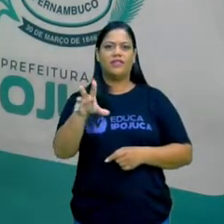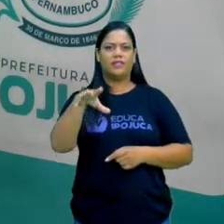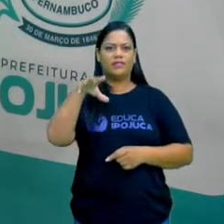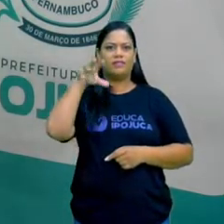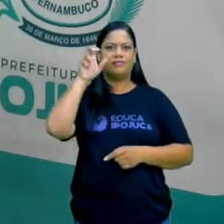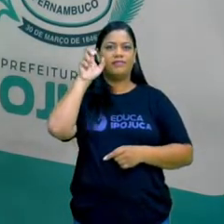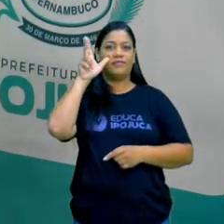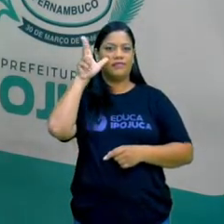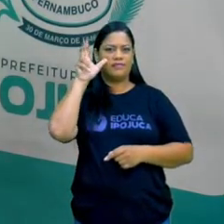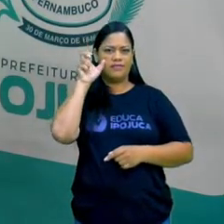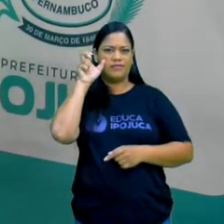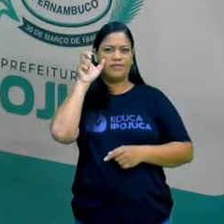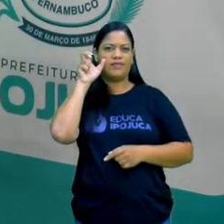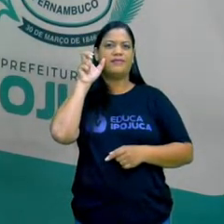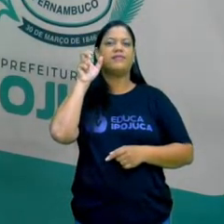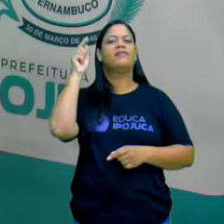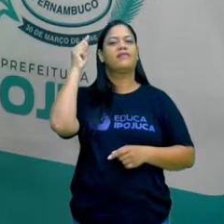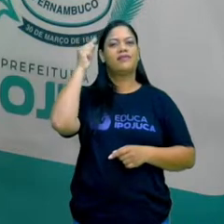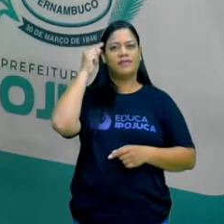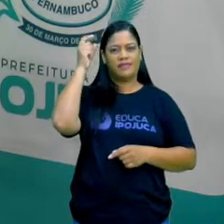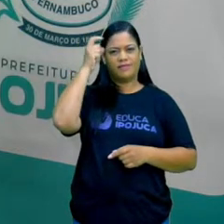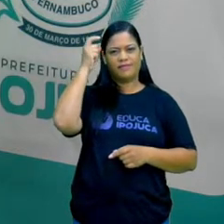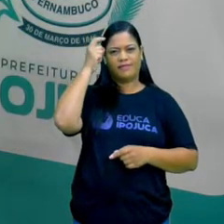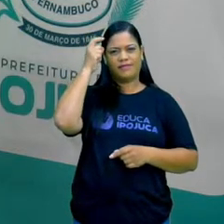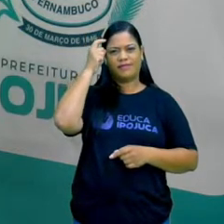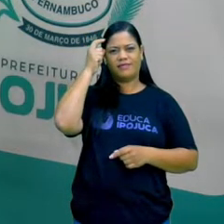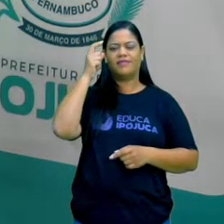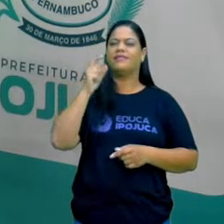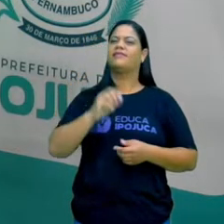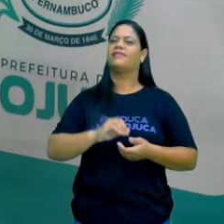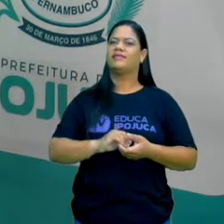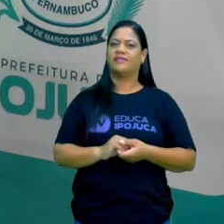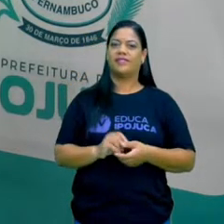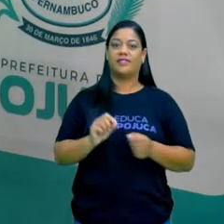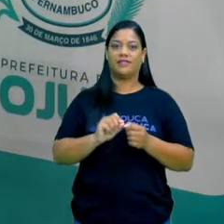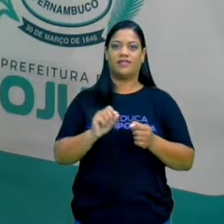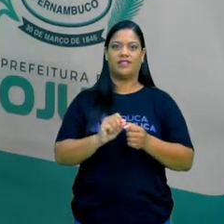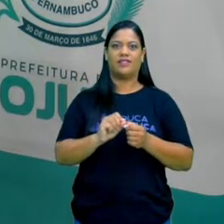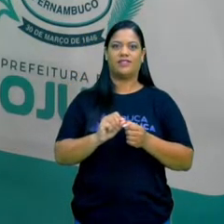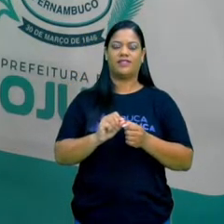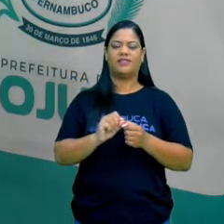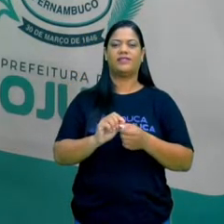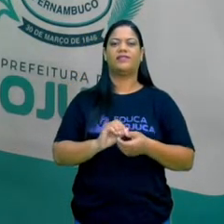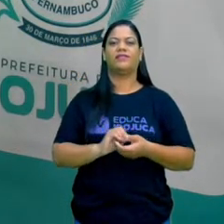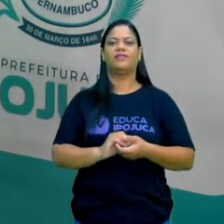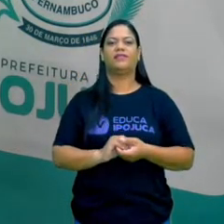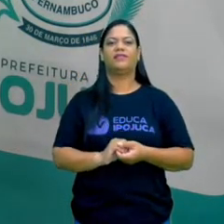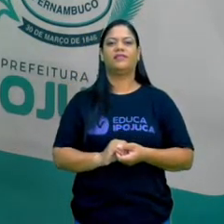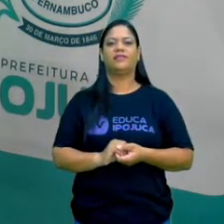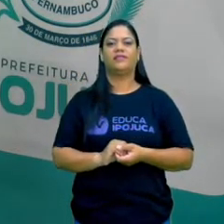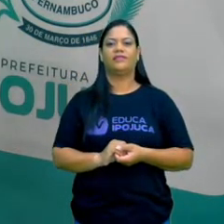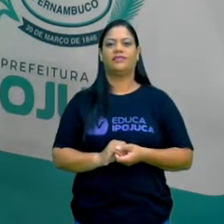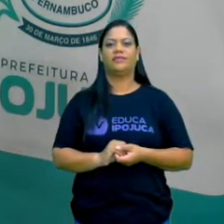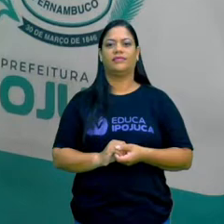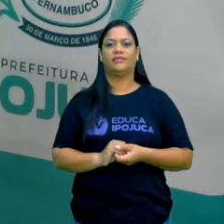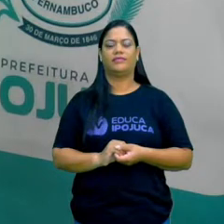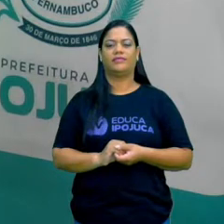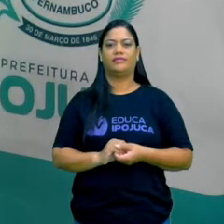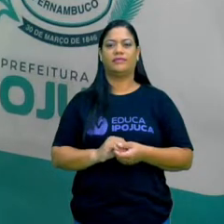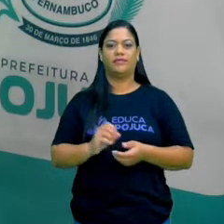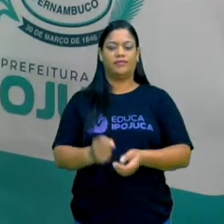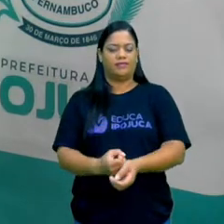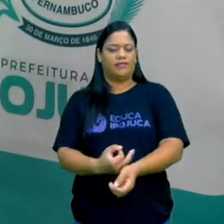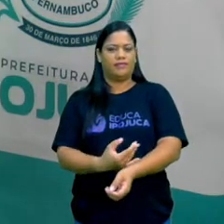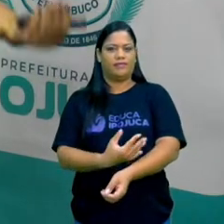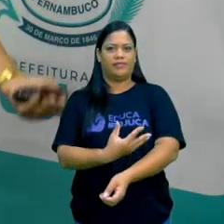gente mandam informação para o cérebro, que capta aquelas informações e faz com que a gente mexa nas nossas